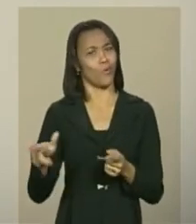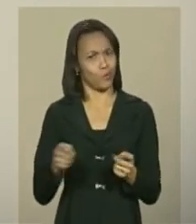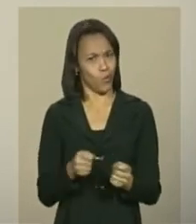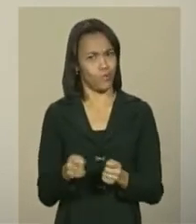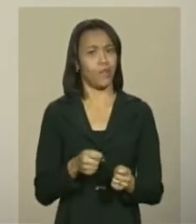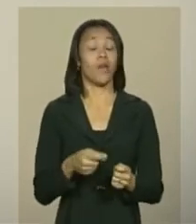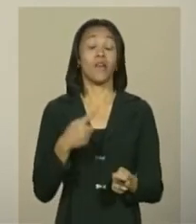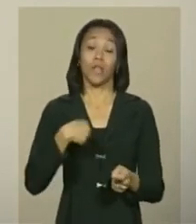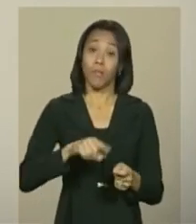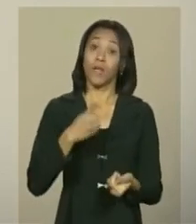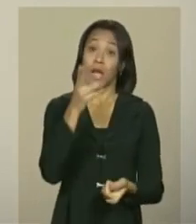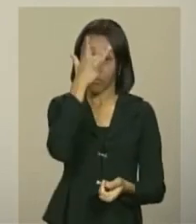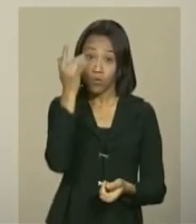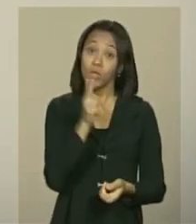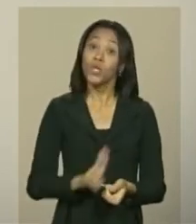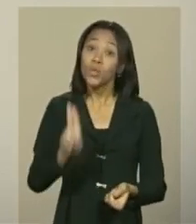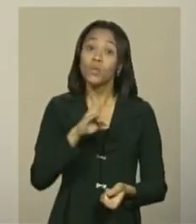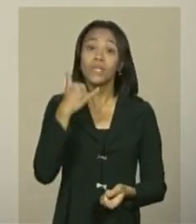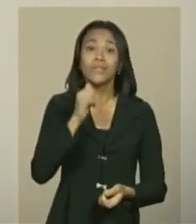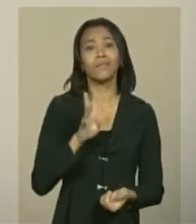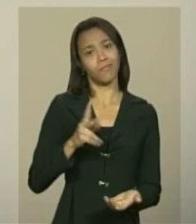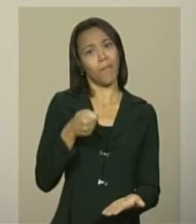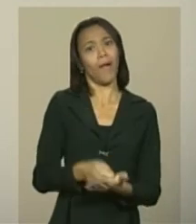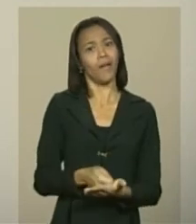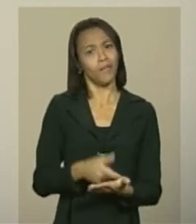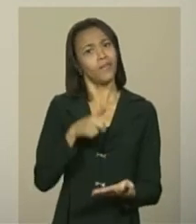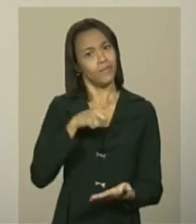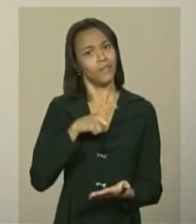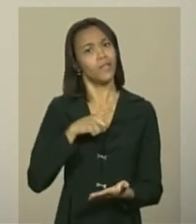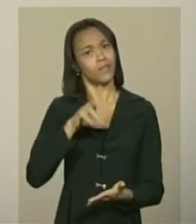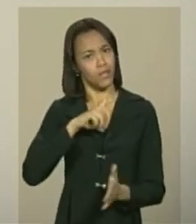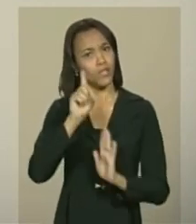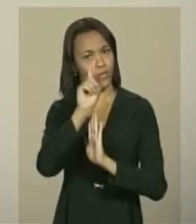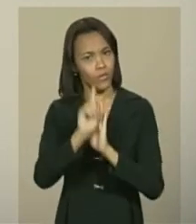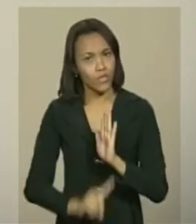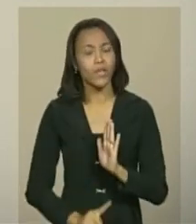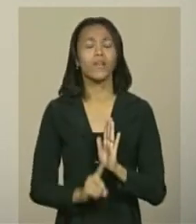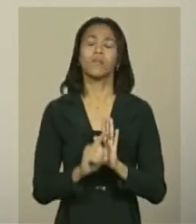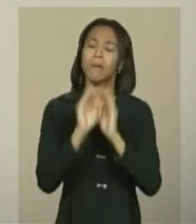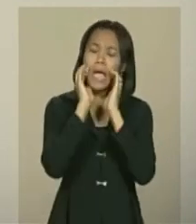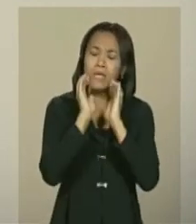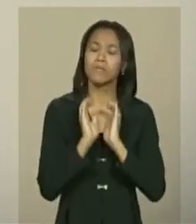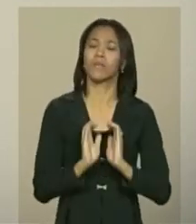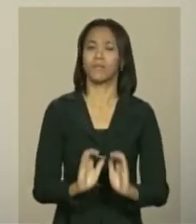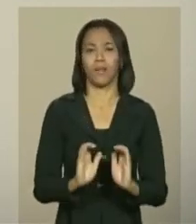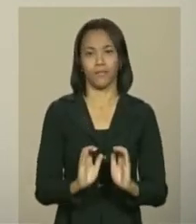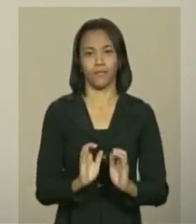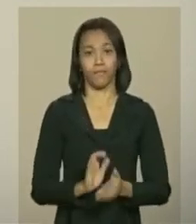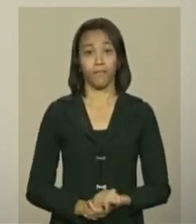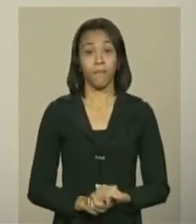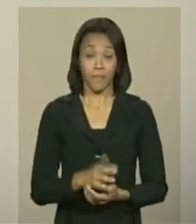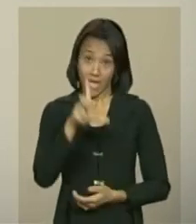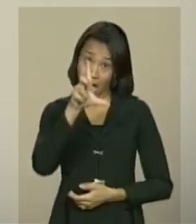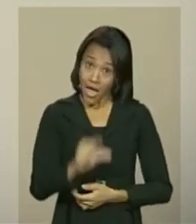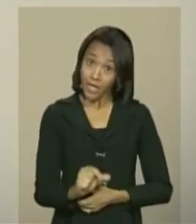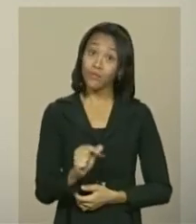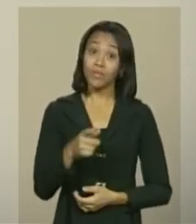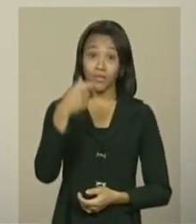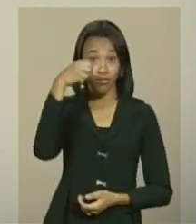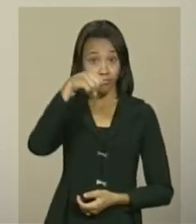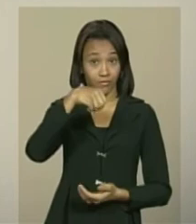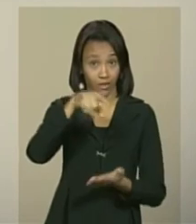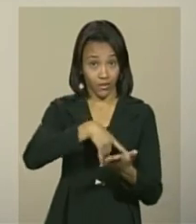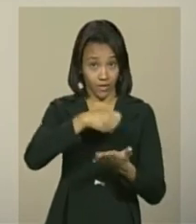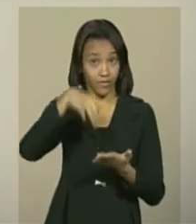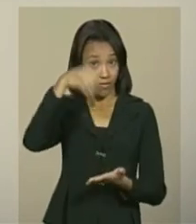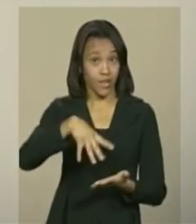Afinal o consumidor está pagando e tem de ter seus direitos respeitados EA redução na tarifa de energia